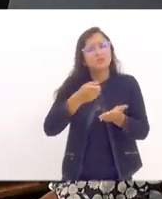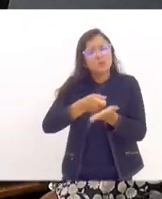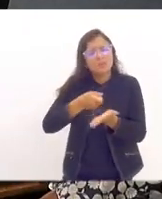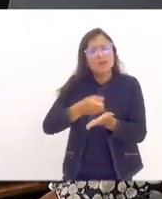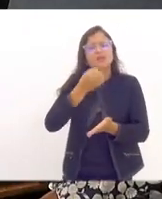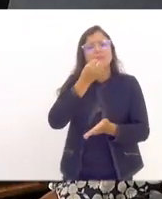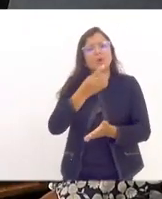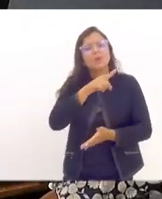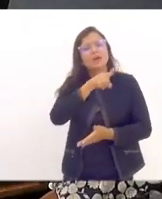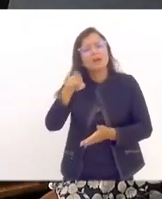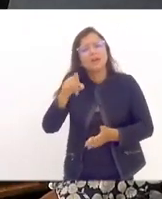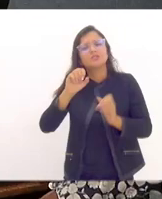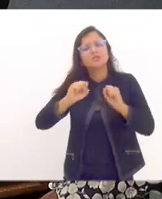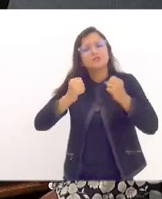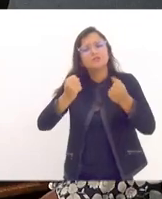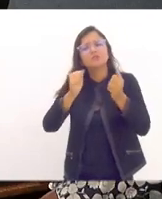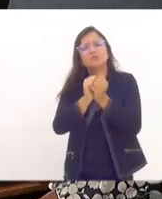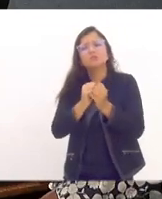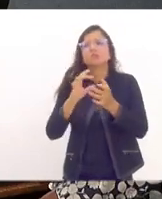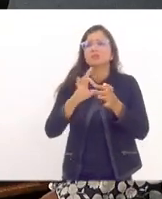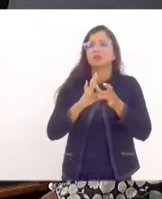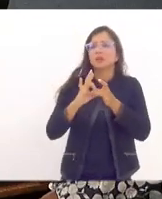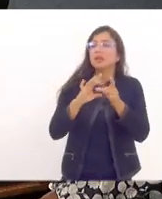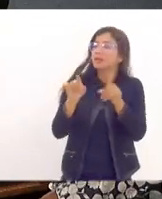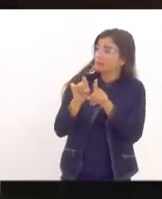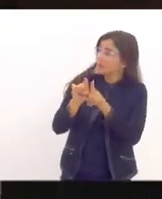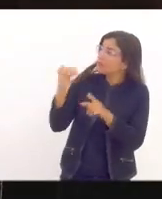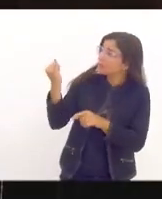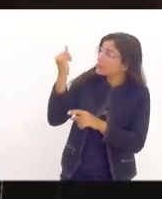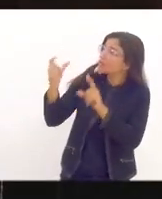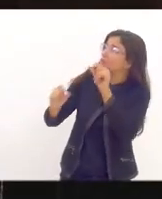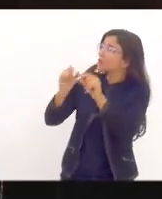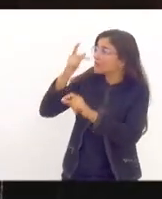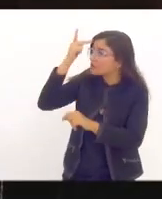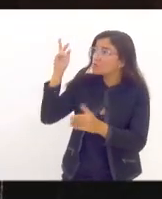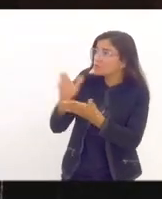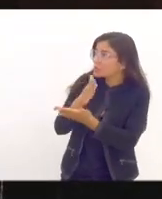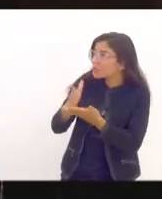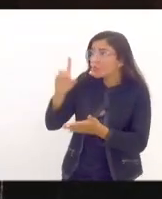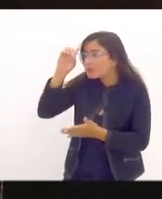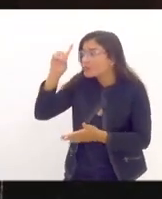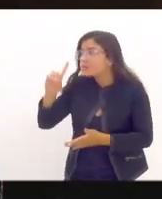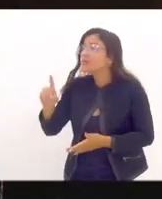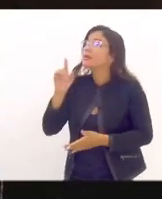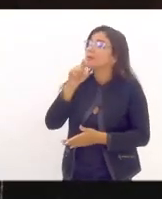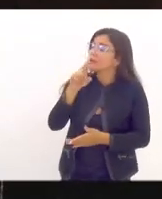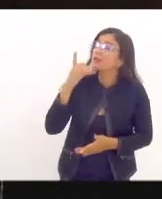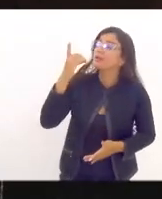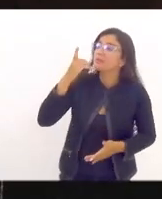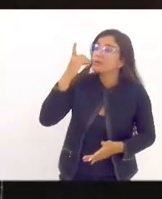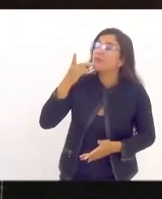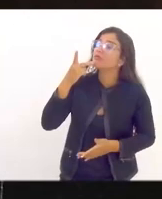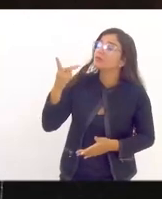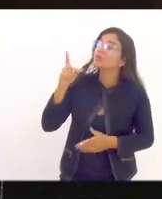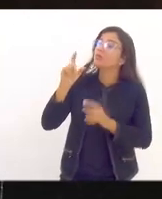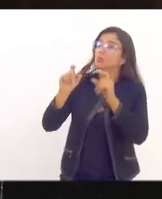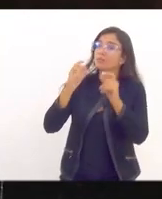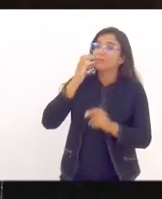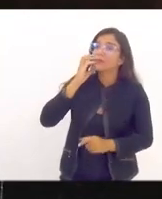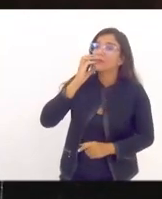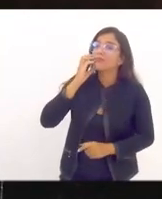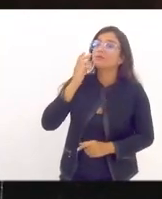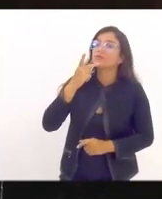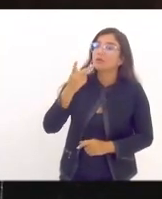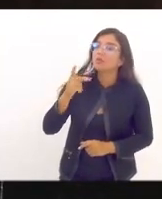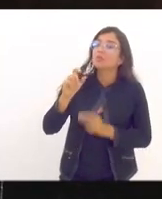com a gente fazendo então E além disso eu acho importante da gente ressaltar que tem gente que não sabe na fala do deputado valdec um pouquinho